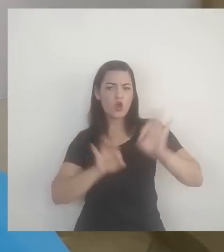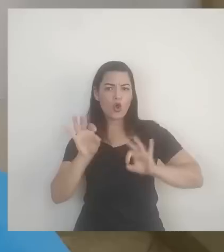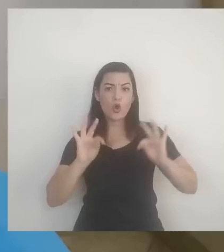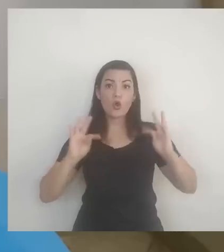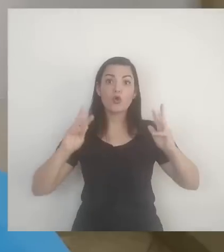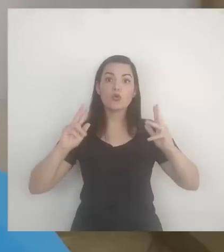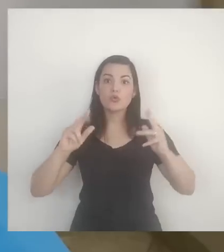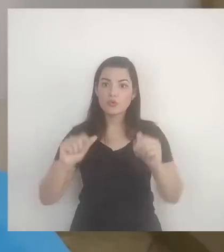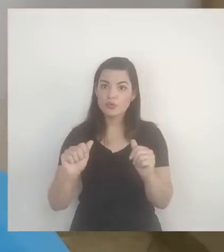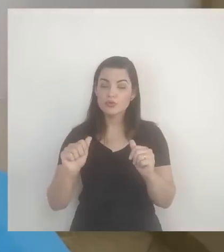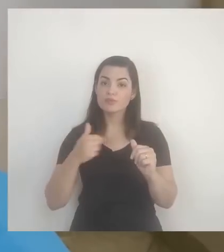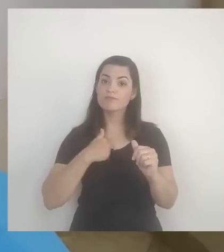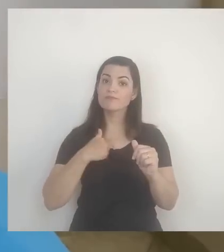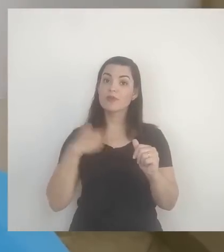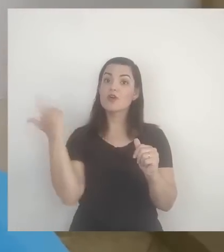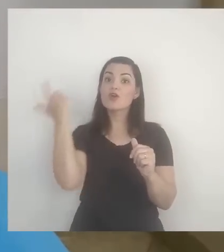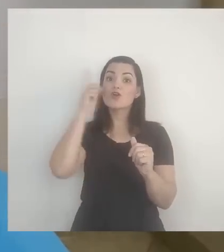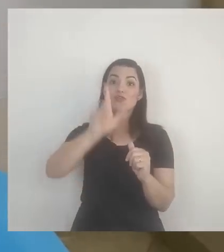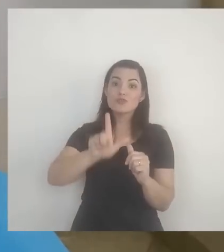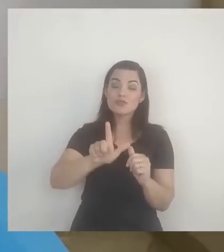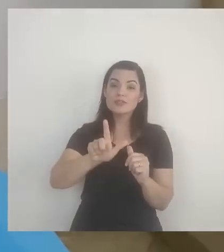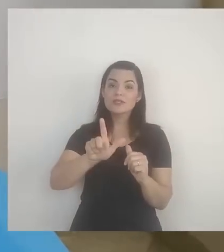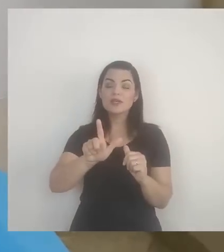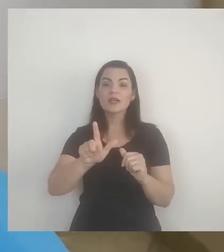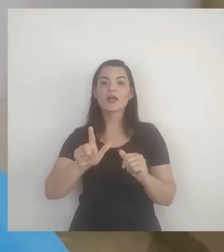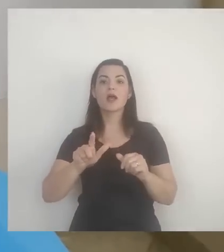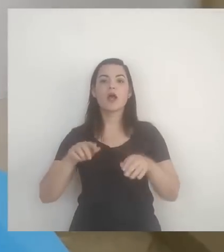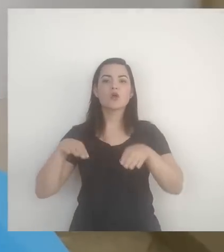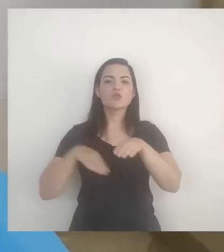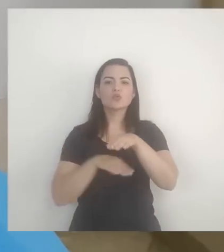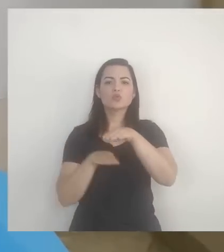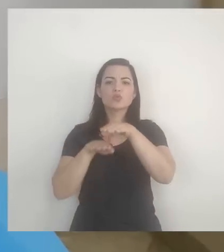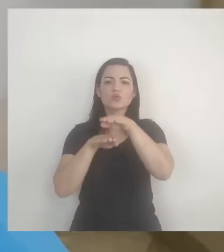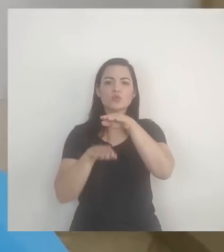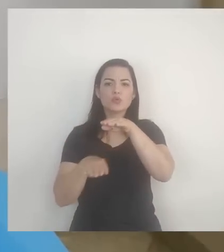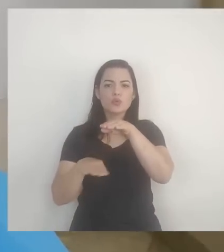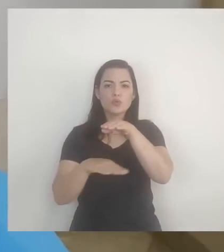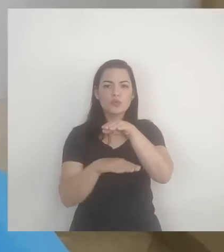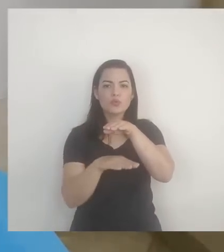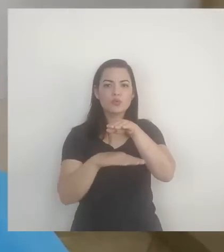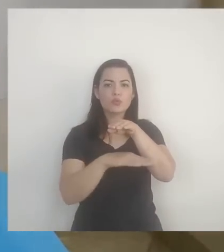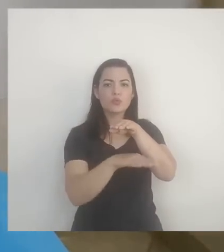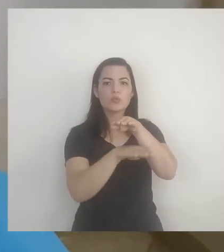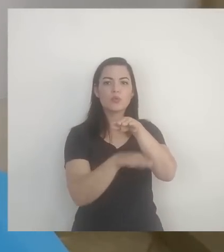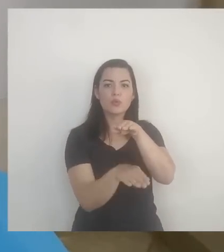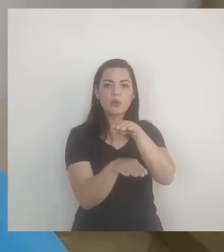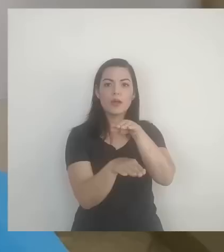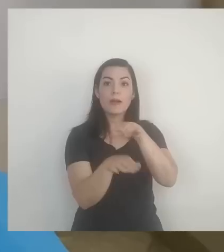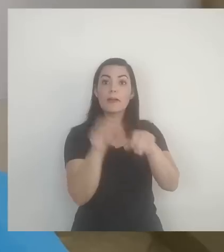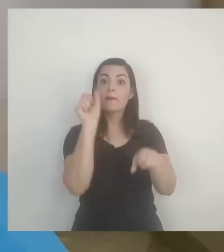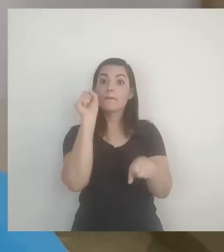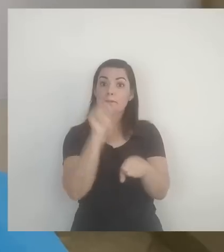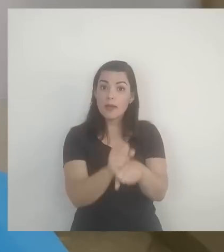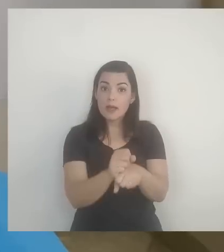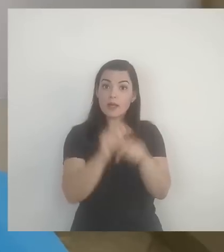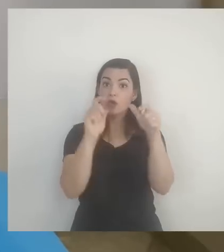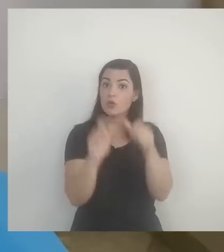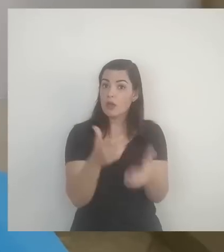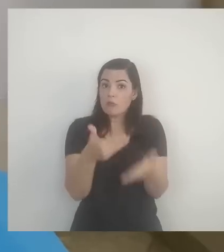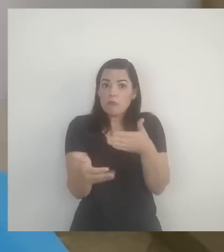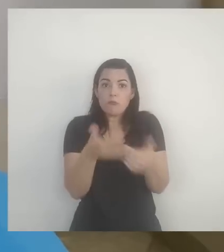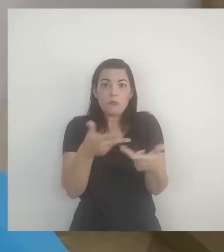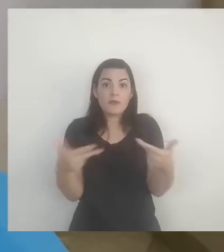ficando bem controladinhas, eu conseguiria parar o meu submarino em qualquer lugar aqui da